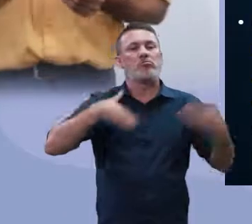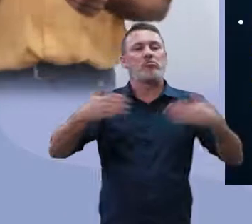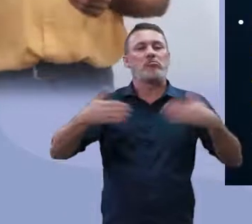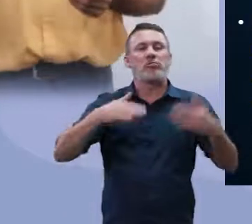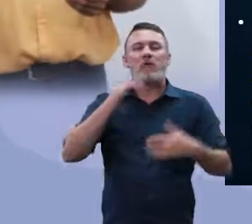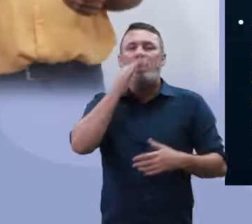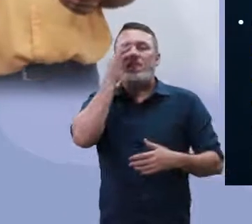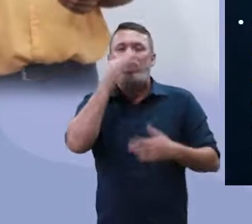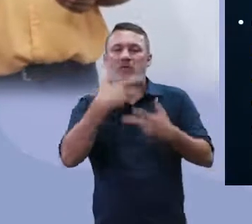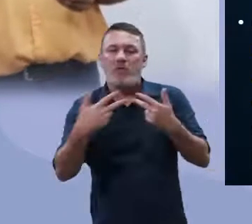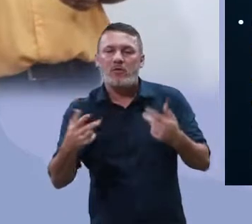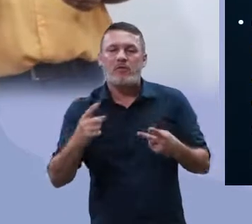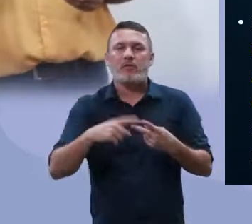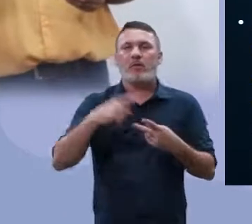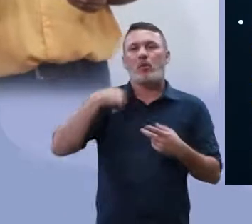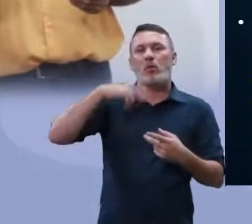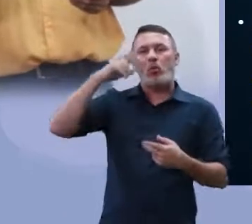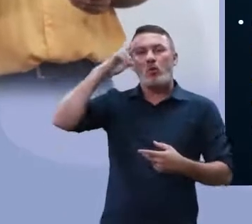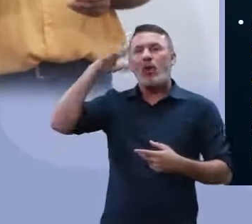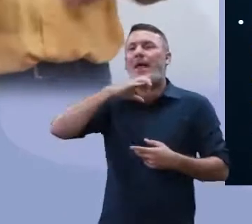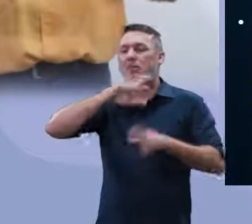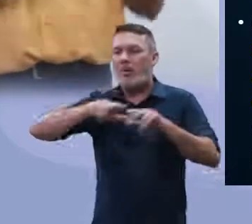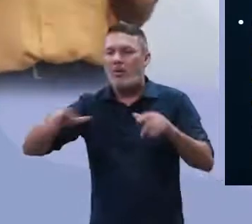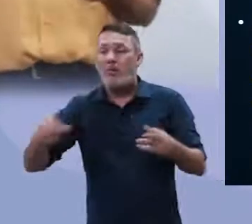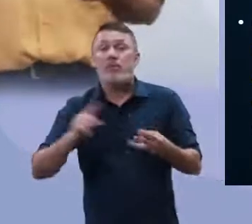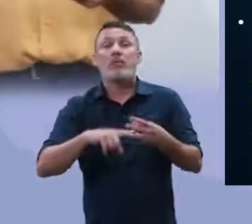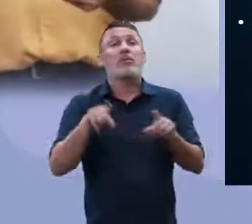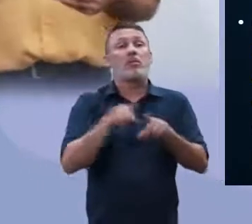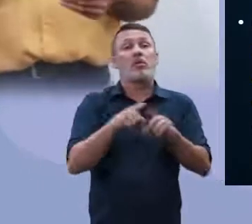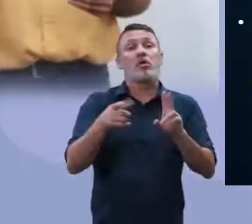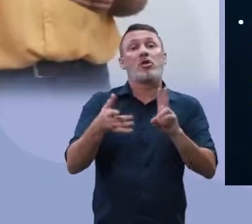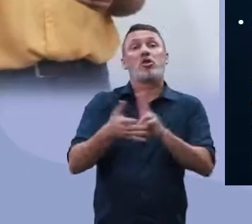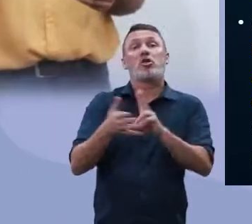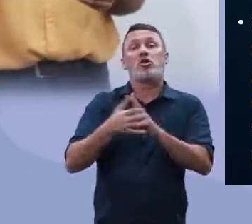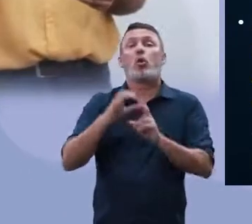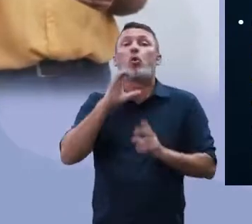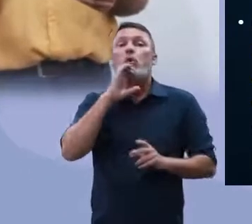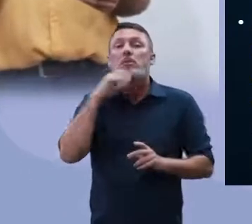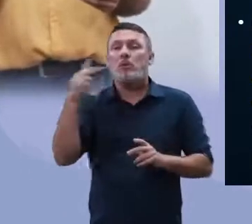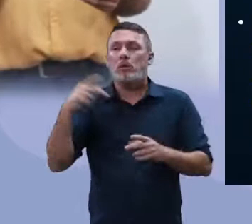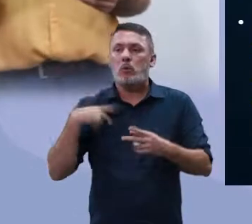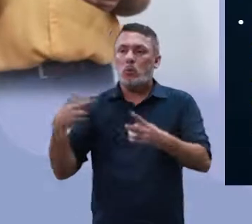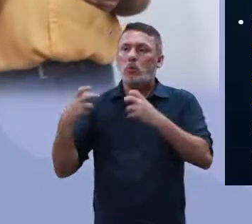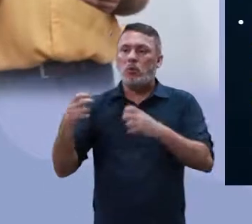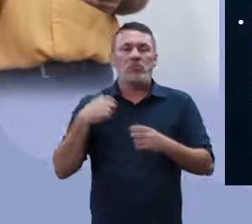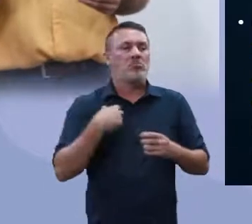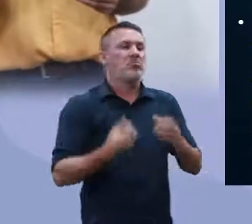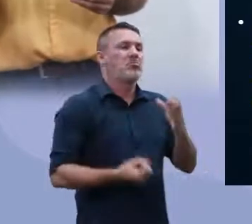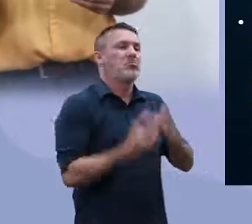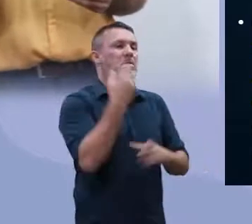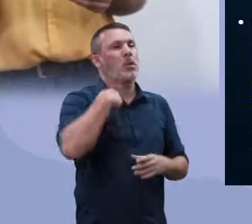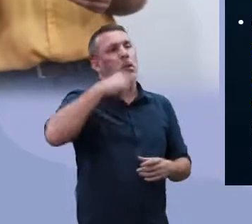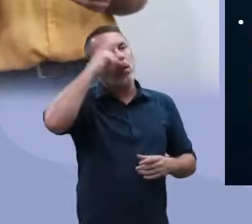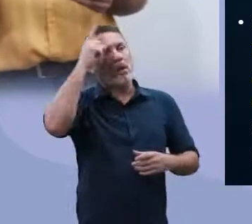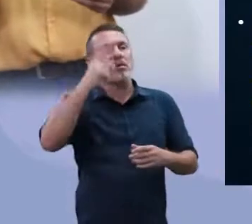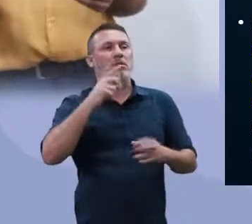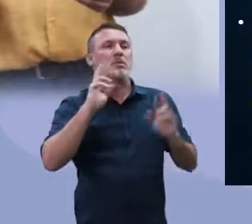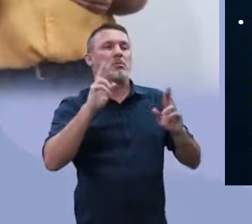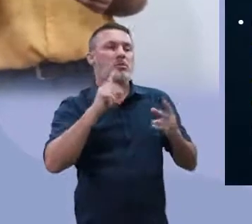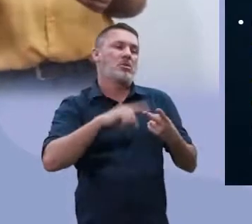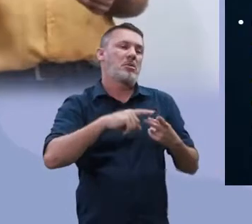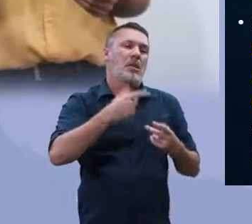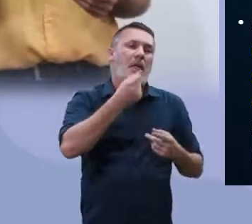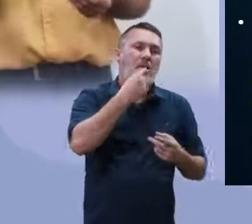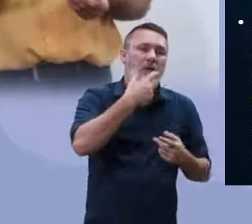da flora, conhecimentos indígenas, né, onde isso daí depois é transformado em uma patente, em um medicamento, e